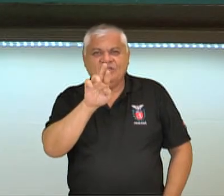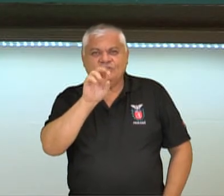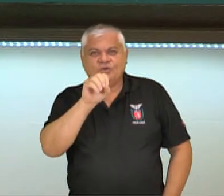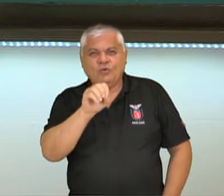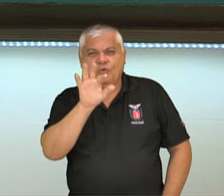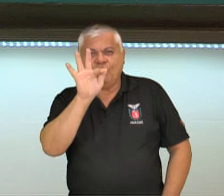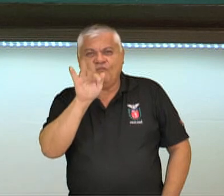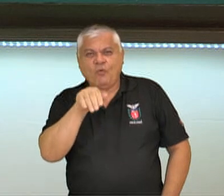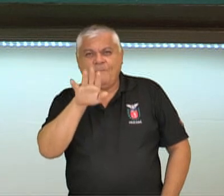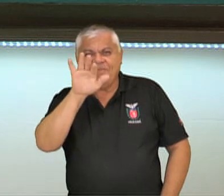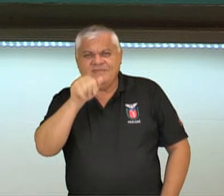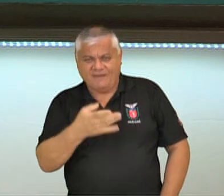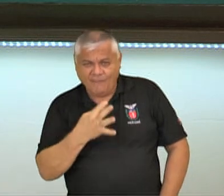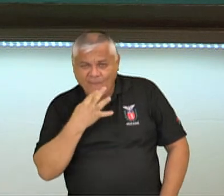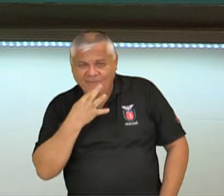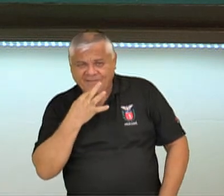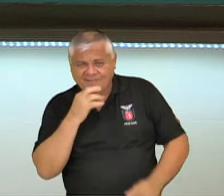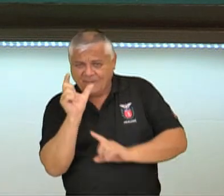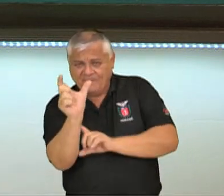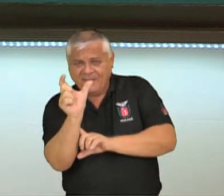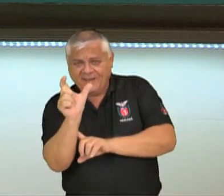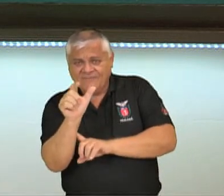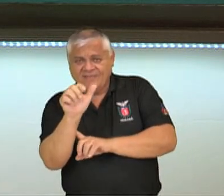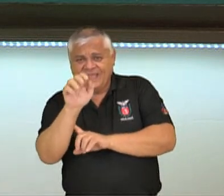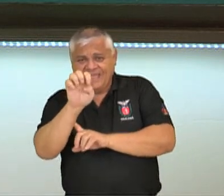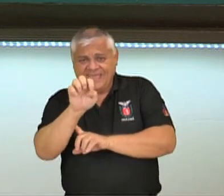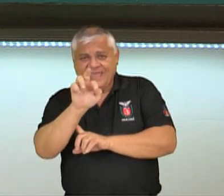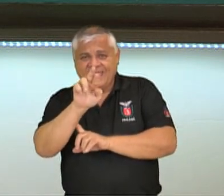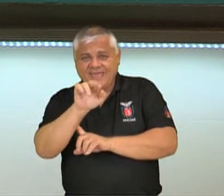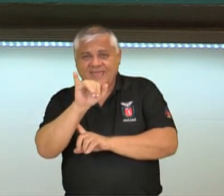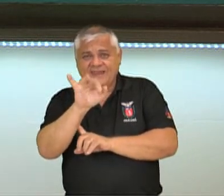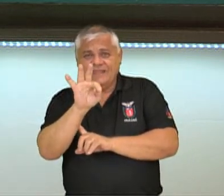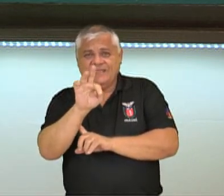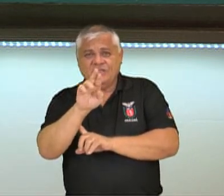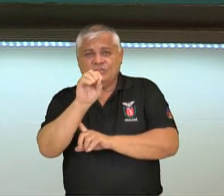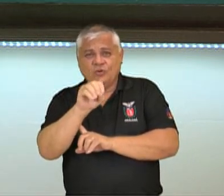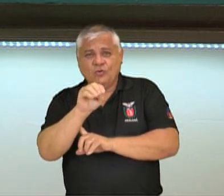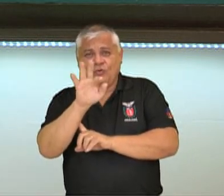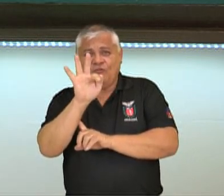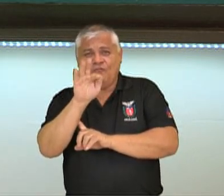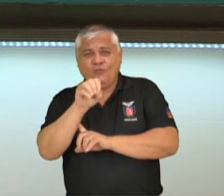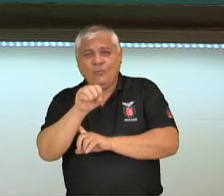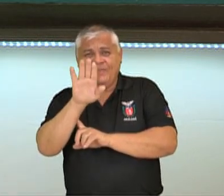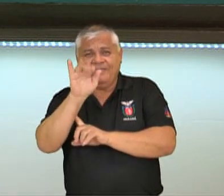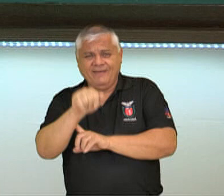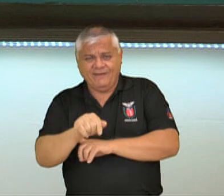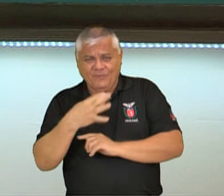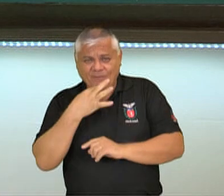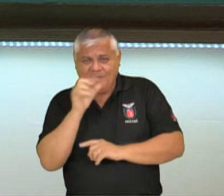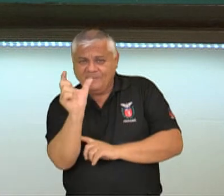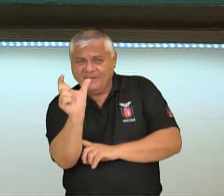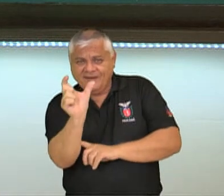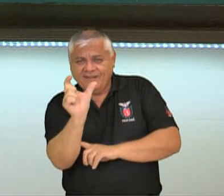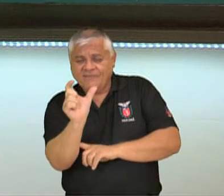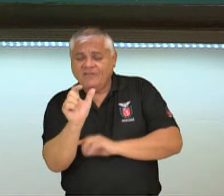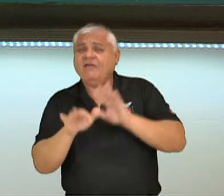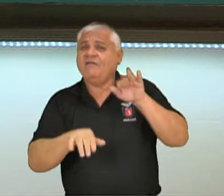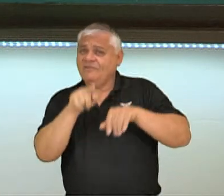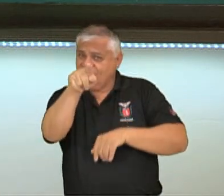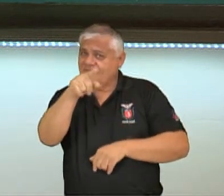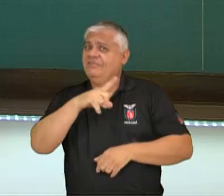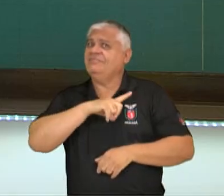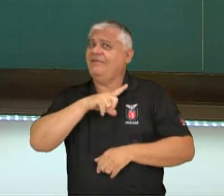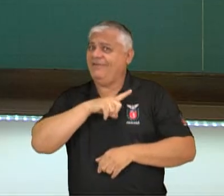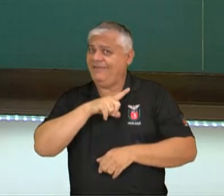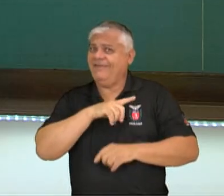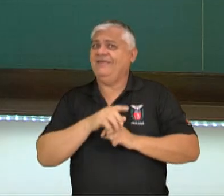até sofra de eritrofobia, mas não conhece. Agora você vai entender melhor, às vezes, o que acontece com você,